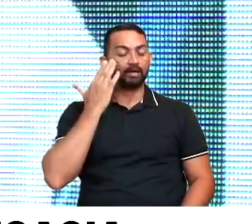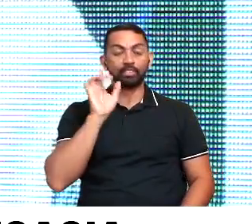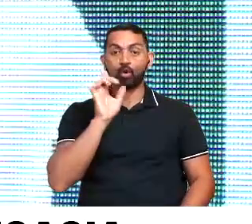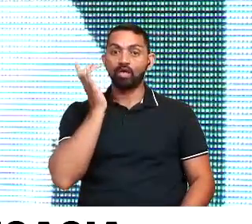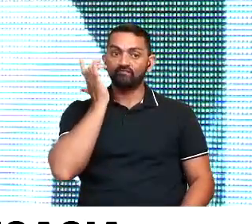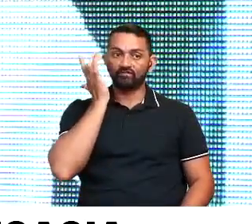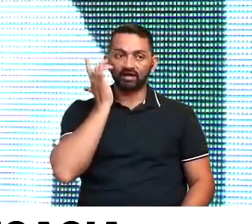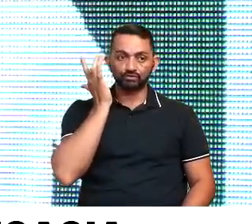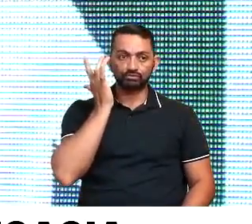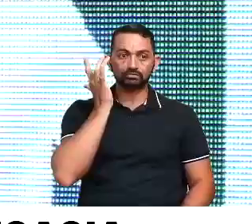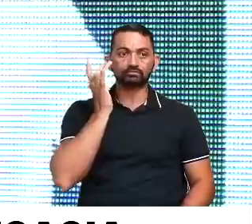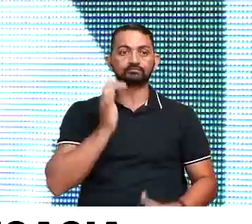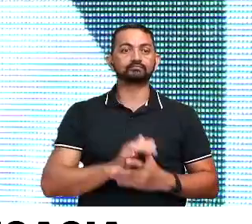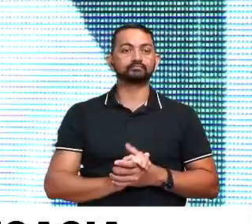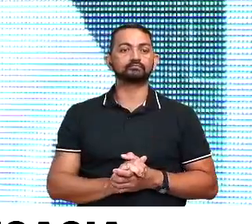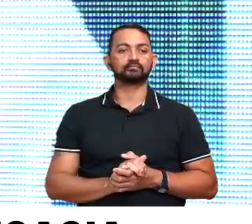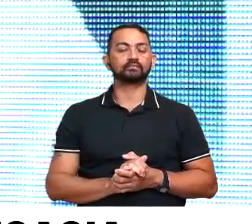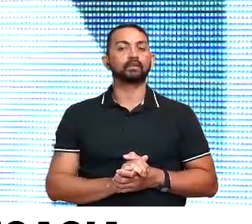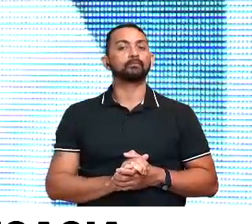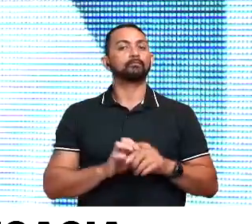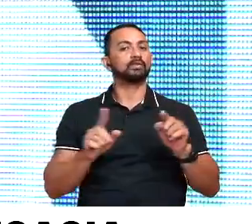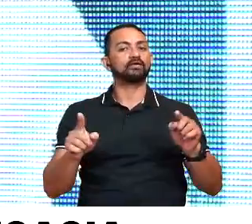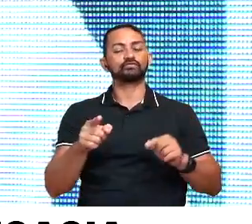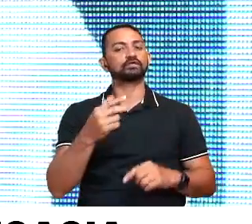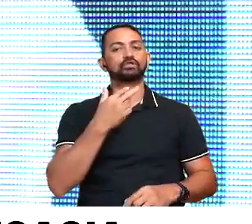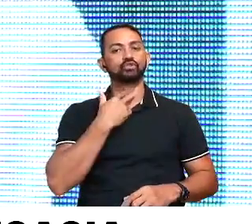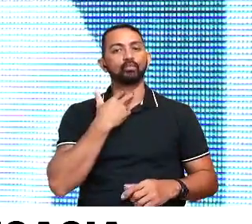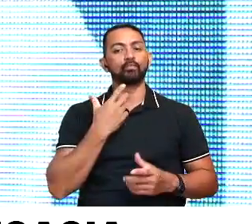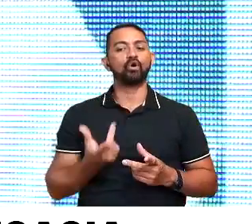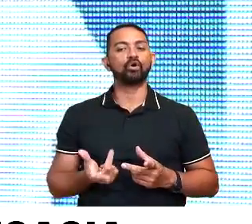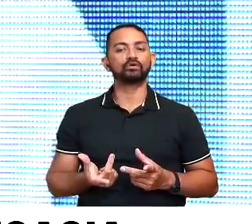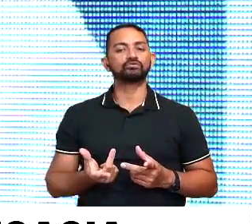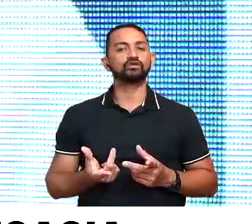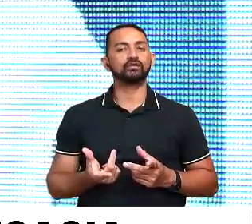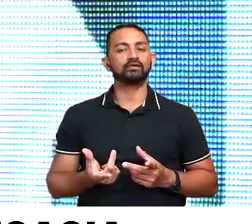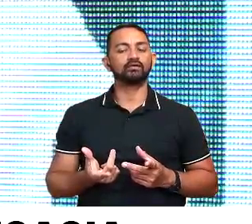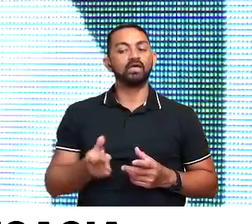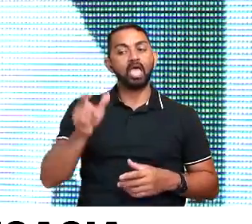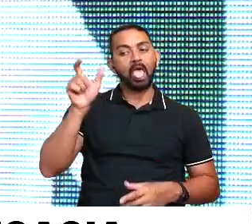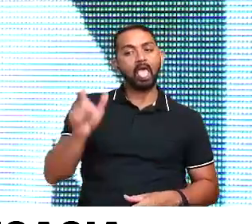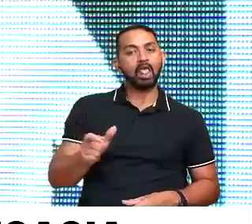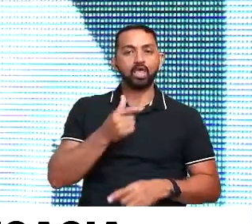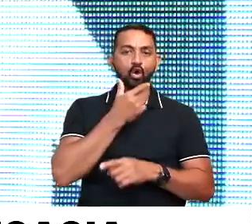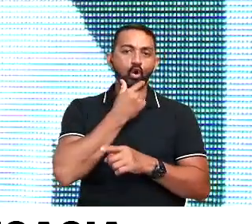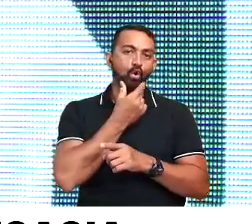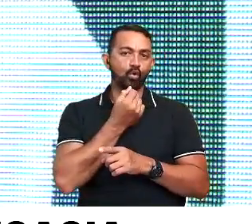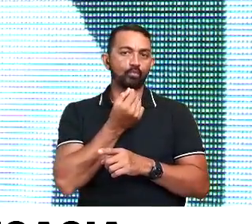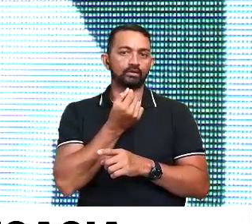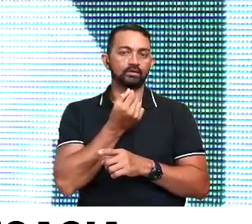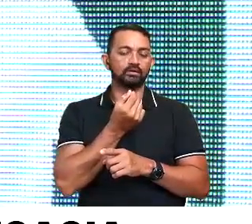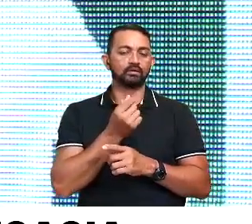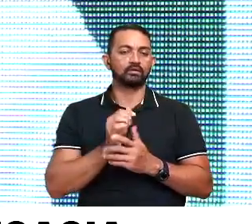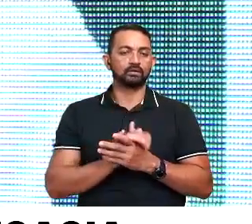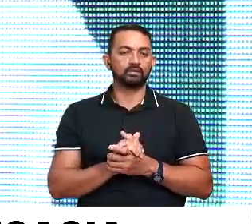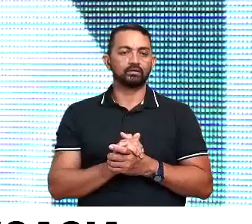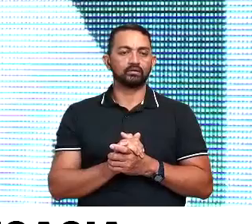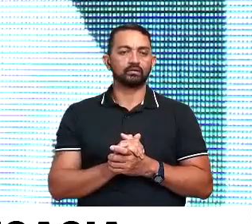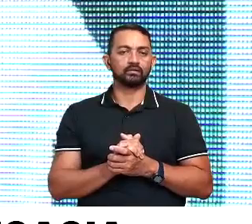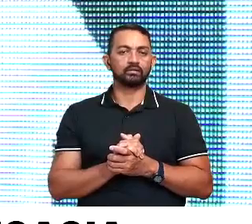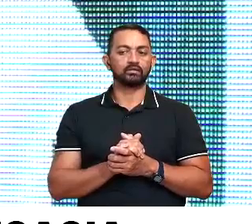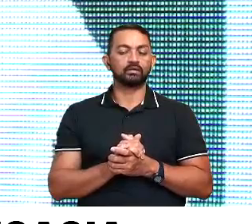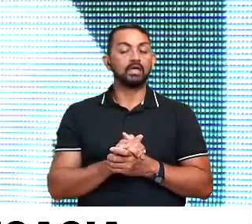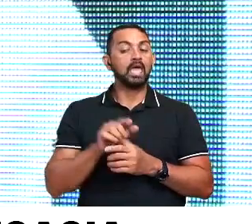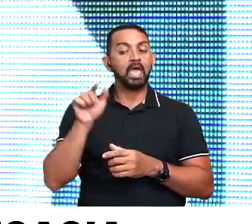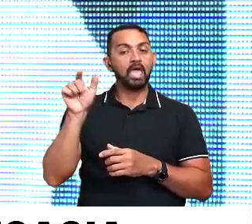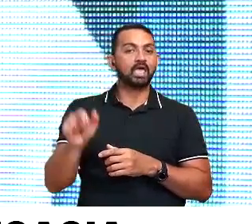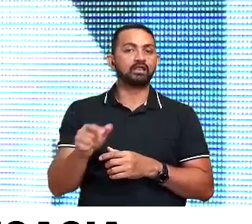a gente sabe que às vezes não é fácil e Mas aí você não pode vender com certeza esse homem eu acredito que não